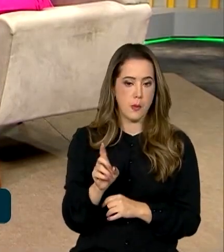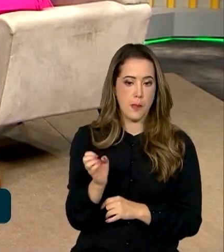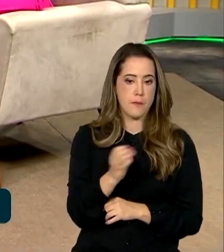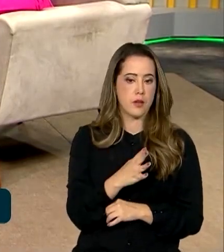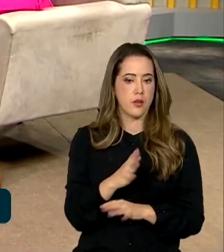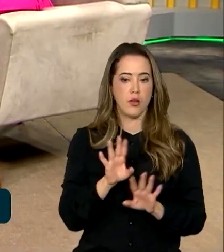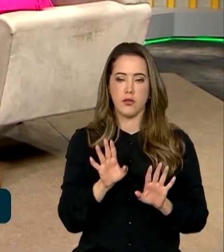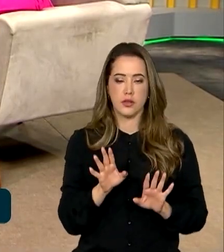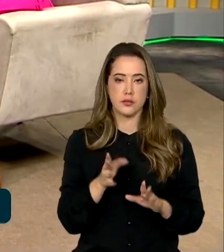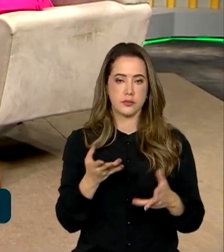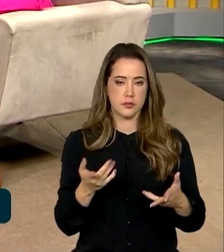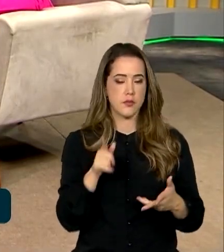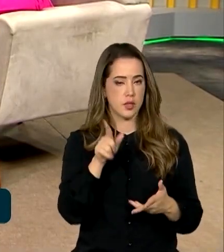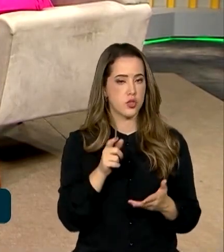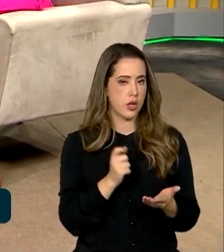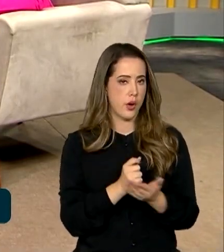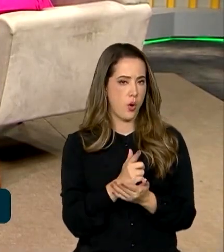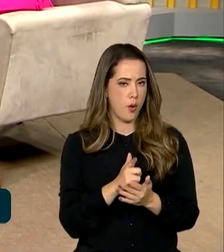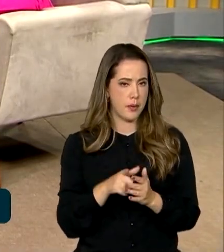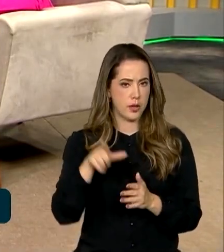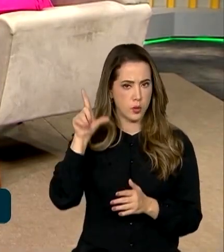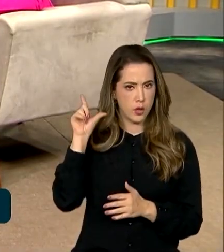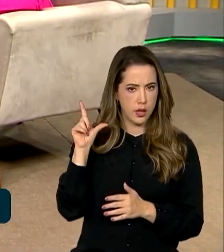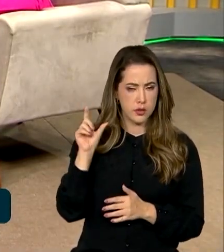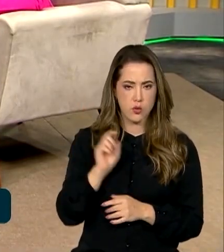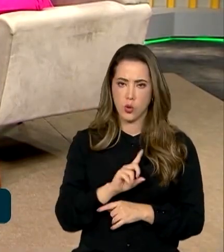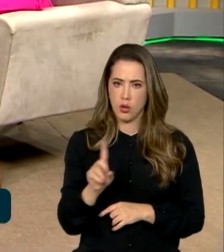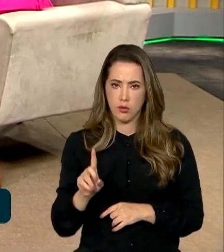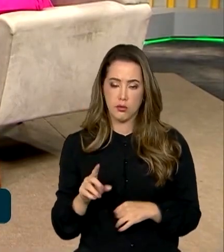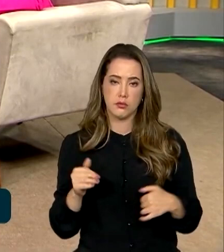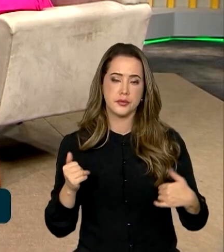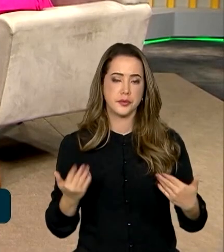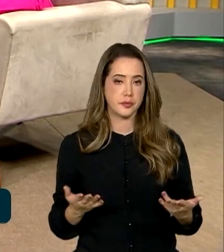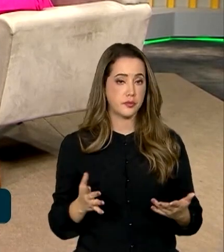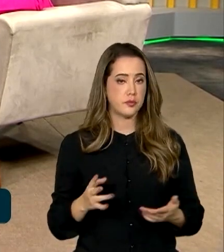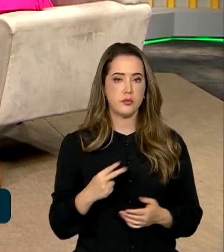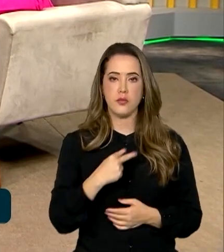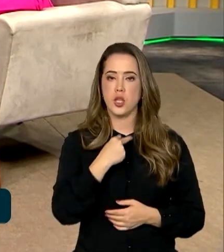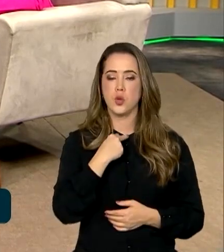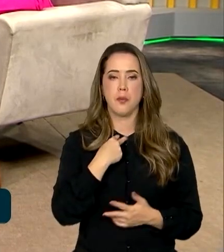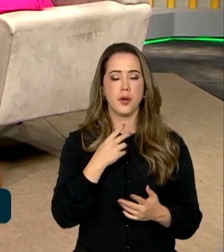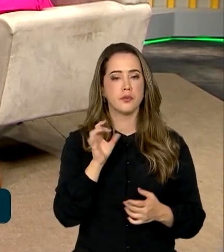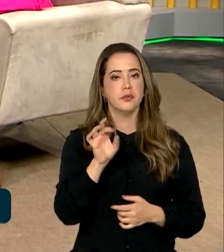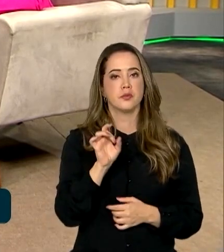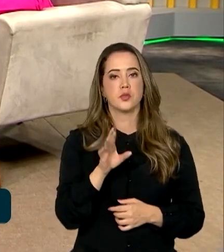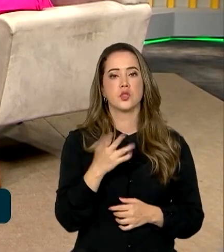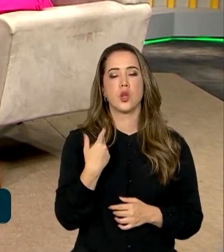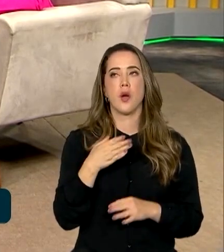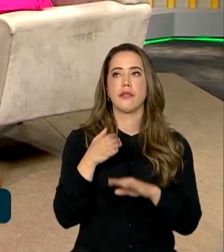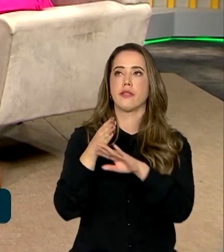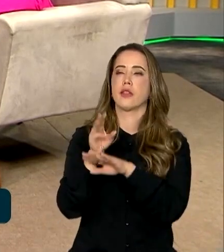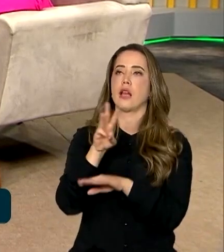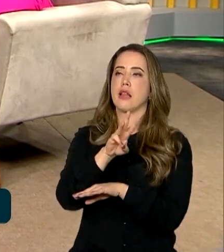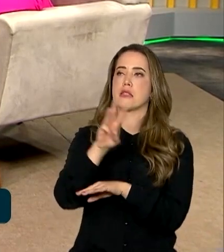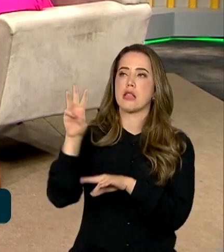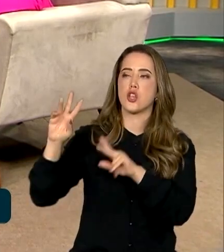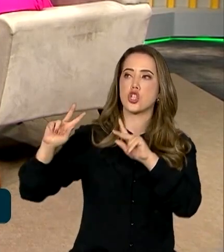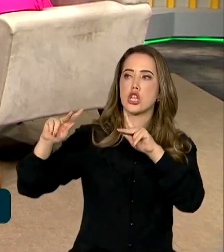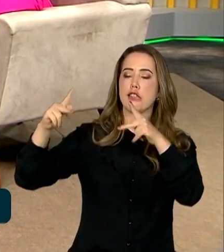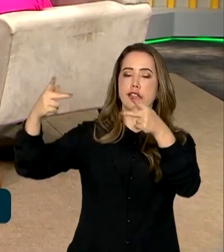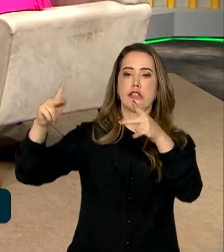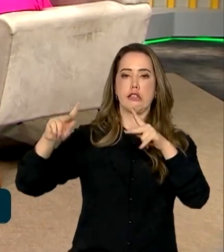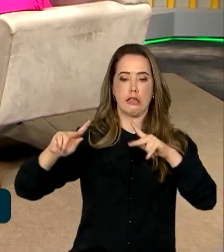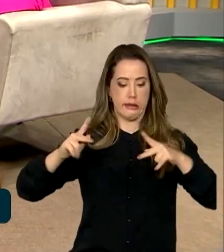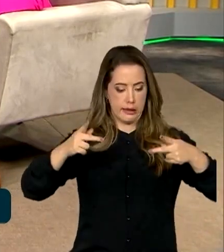ou ela já tenha adquirido produtos, já tenha comprado. Não se deixar direcionar para sites, que normalmente são